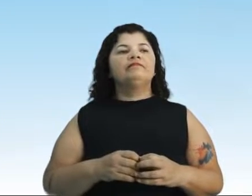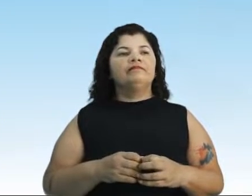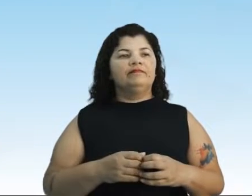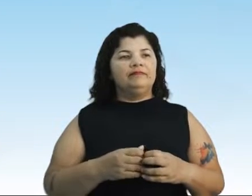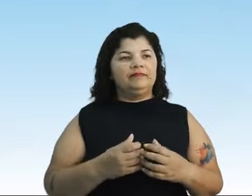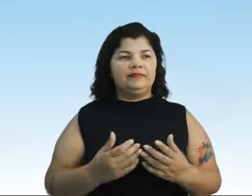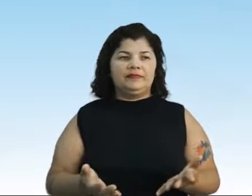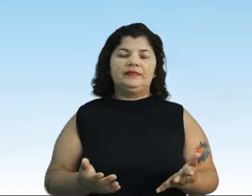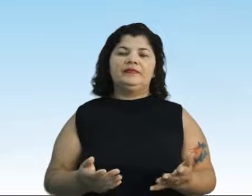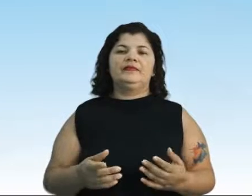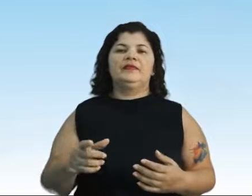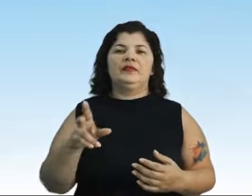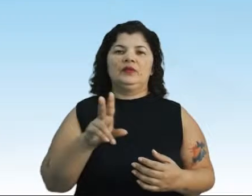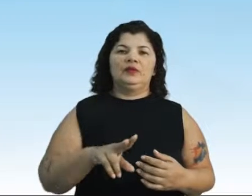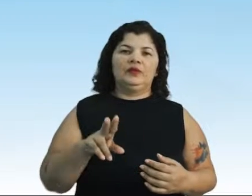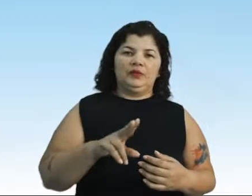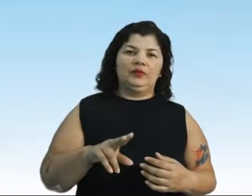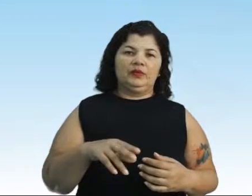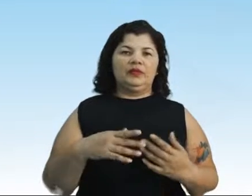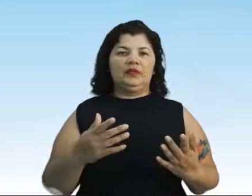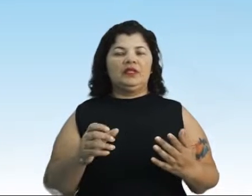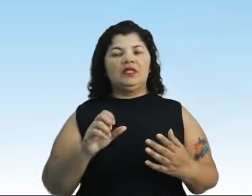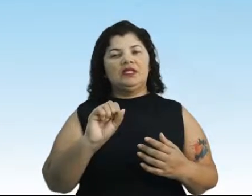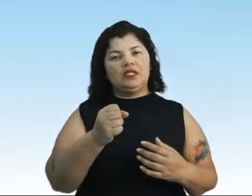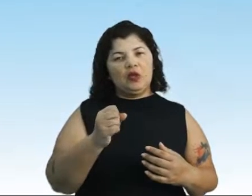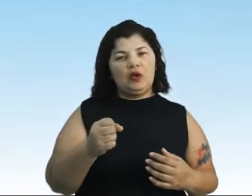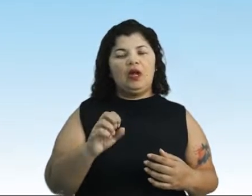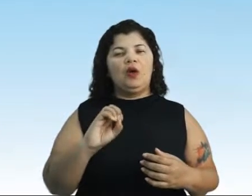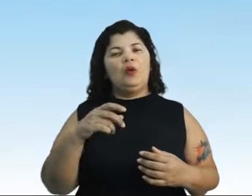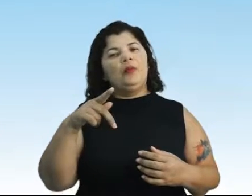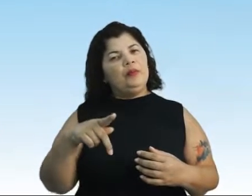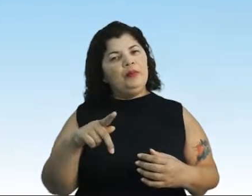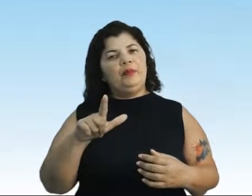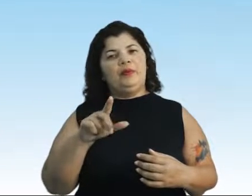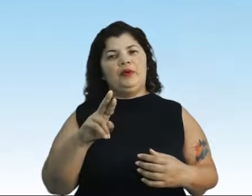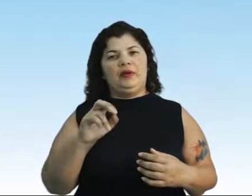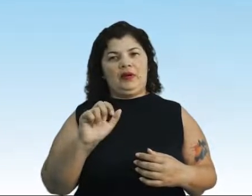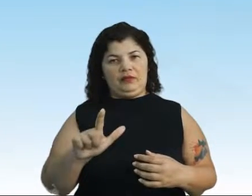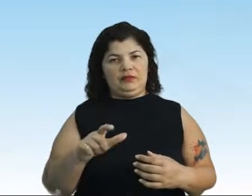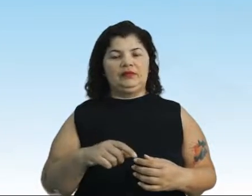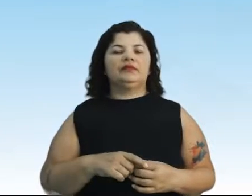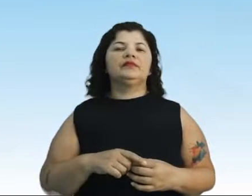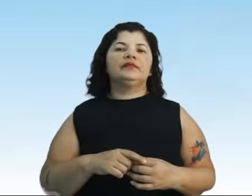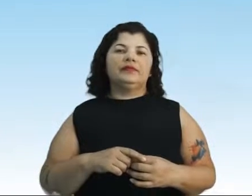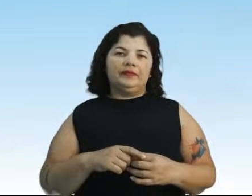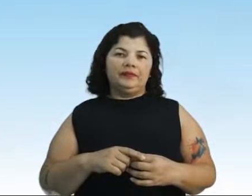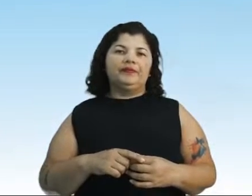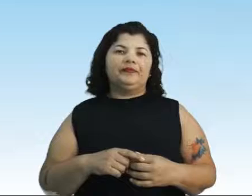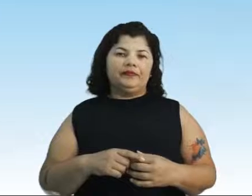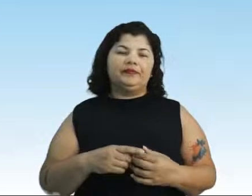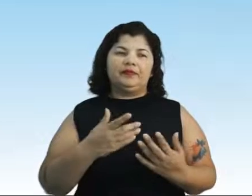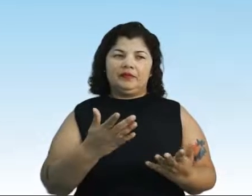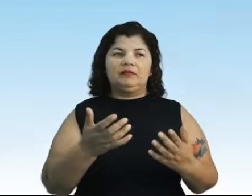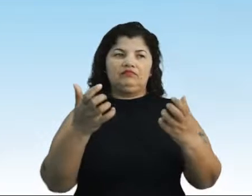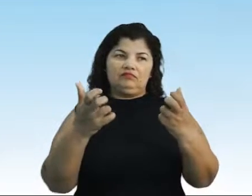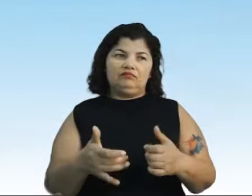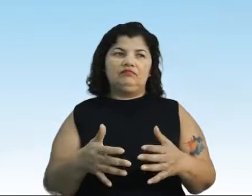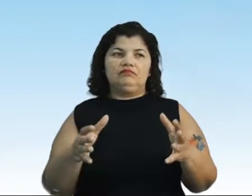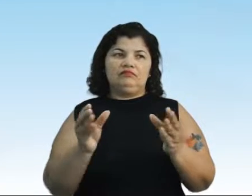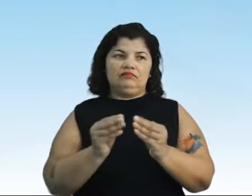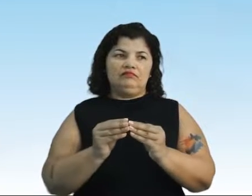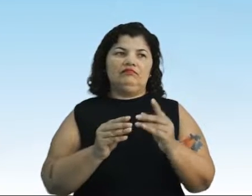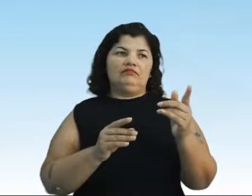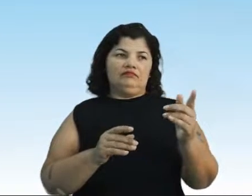forma tanto para singular quanto para plural, certo? Então, essa é a explicação